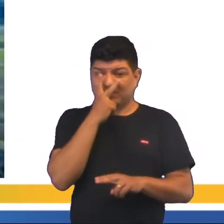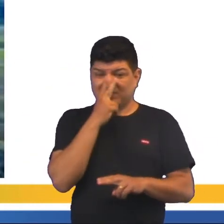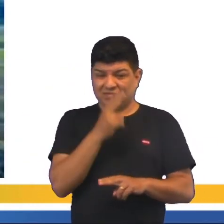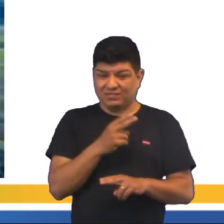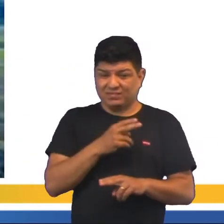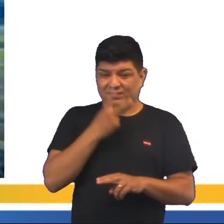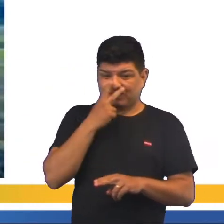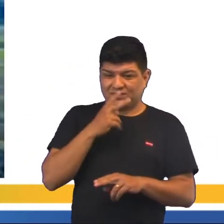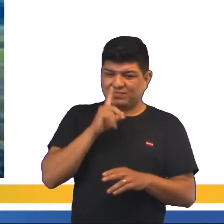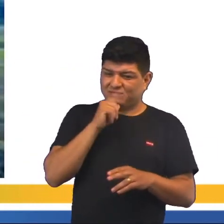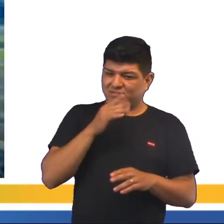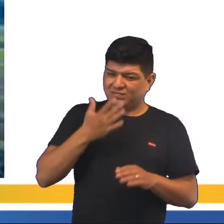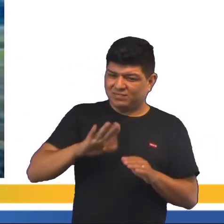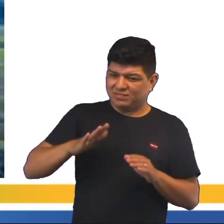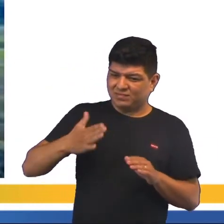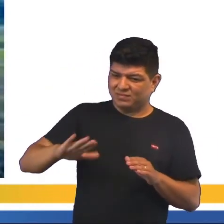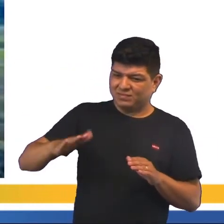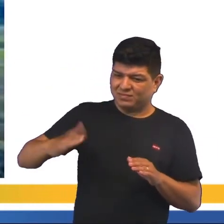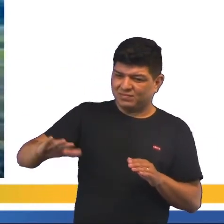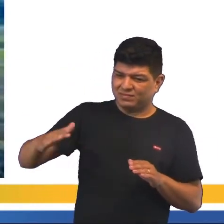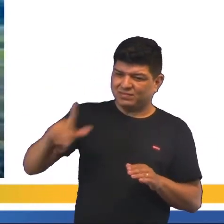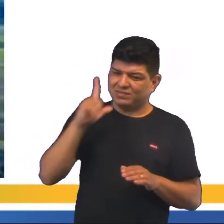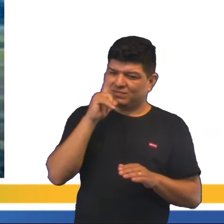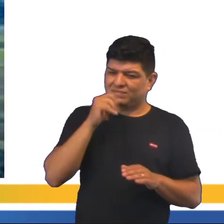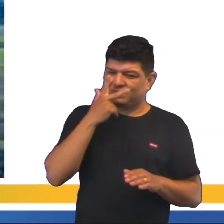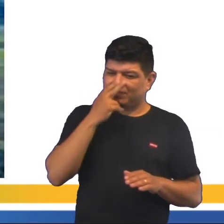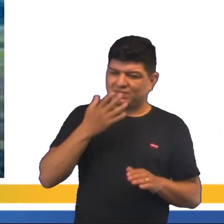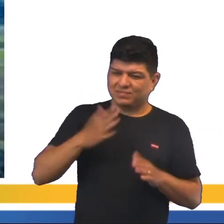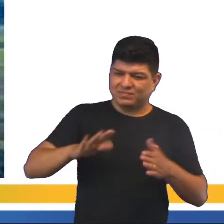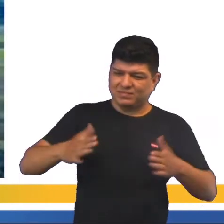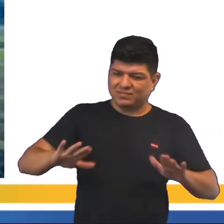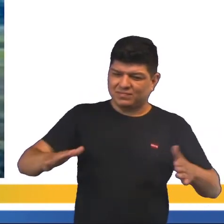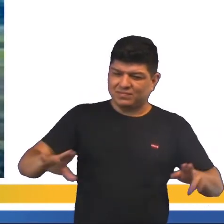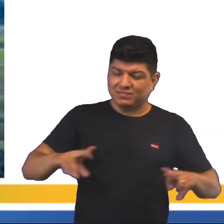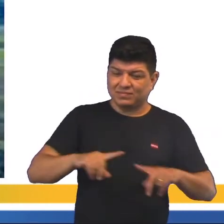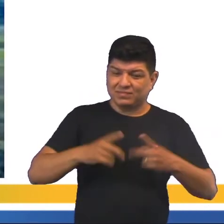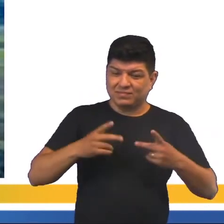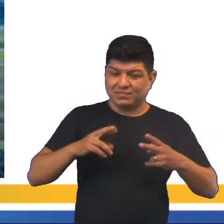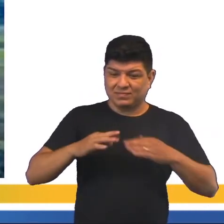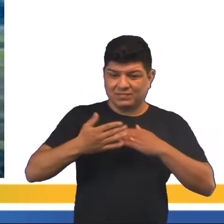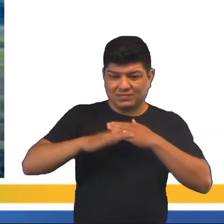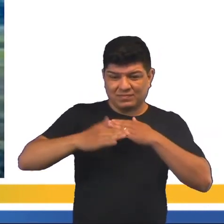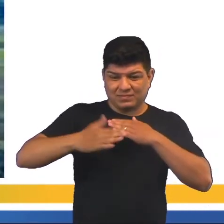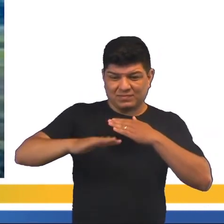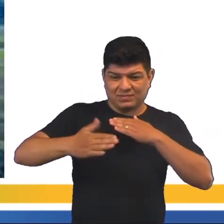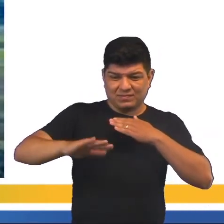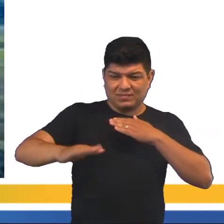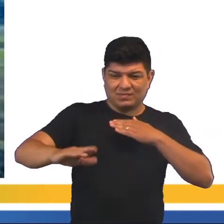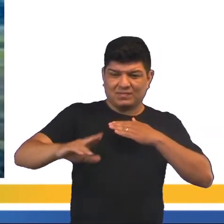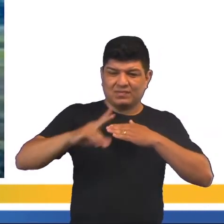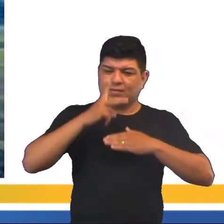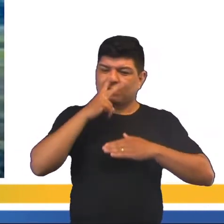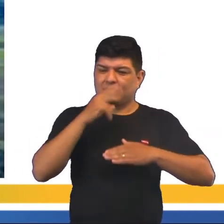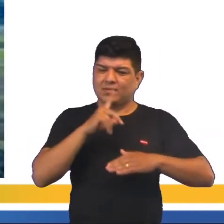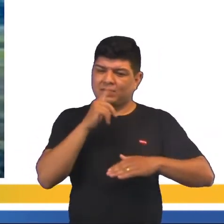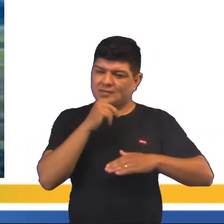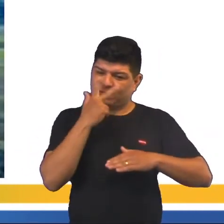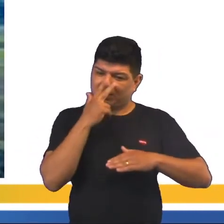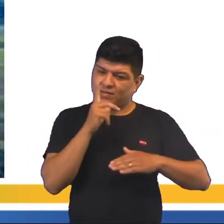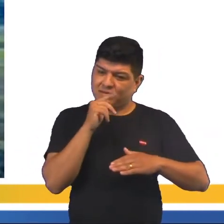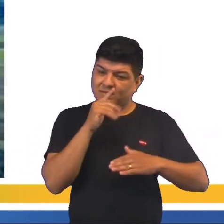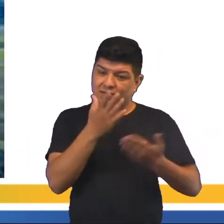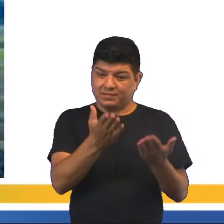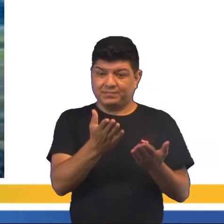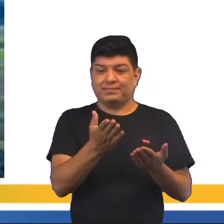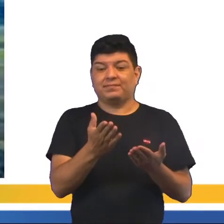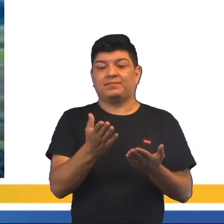parecem ondas de mares, ondas marítimas. A diferença é que onda do mar composta por água